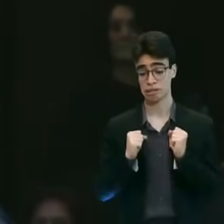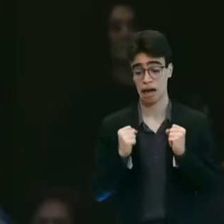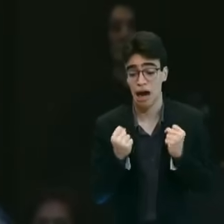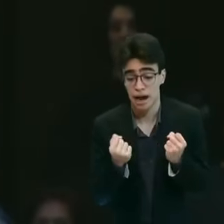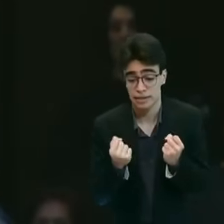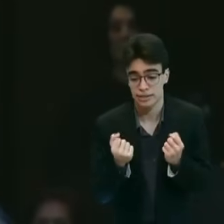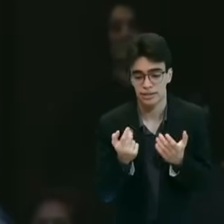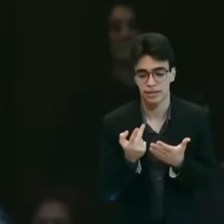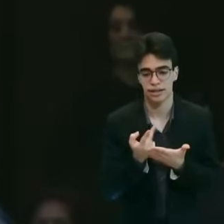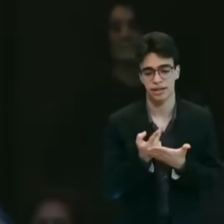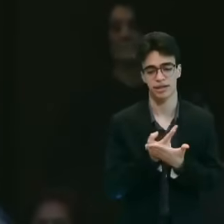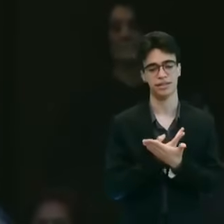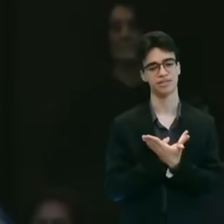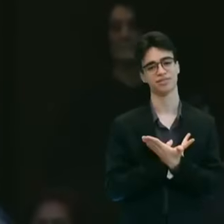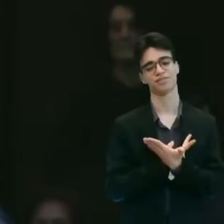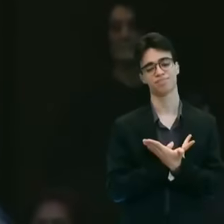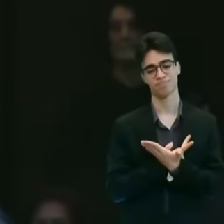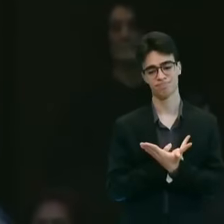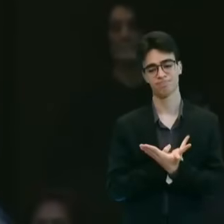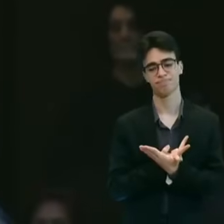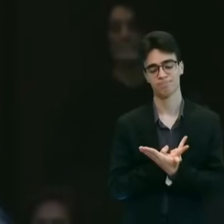incorreto.